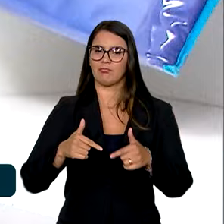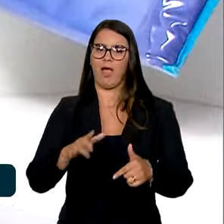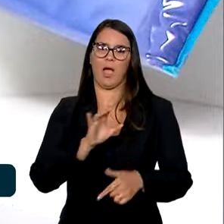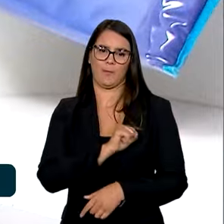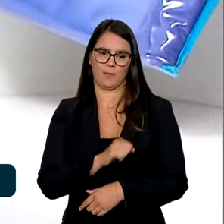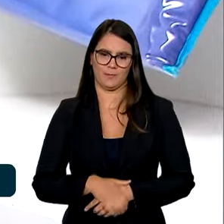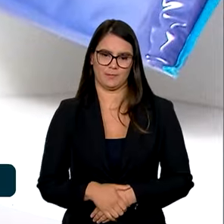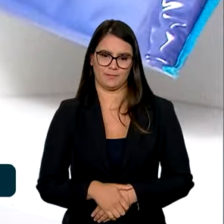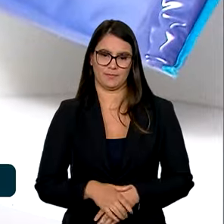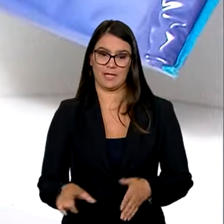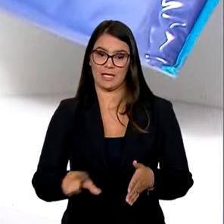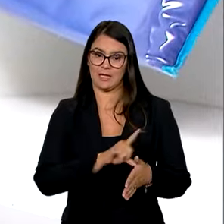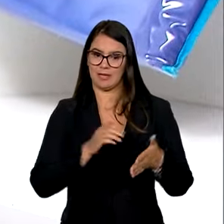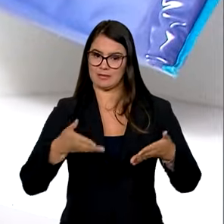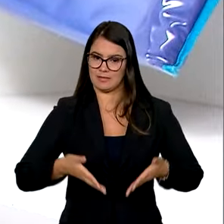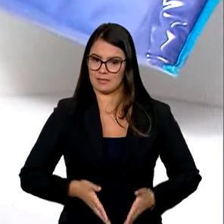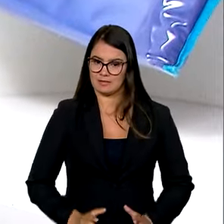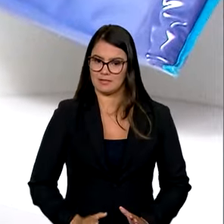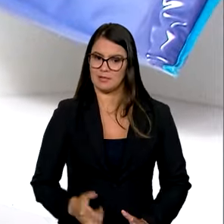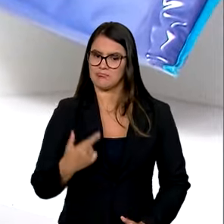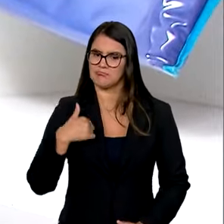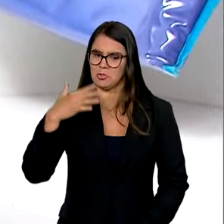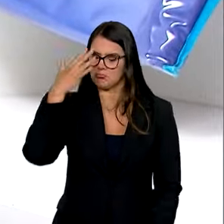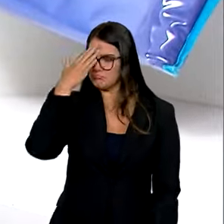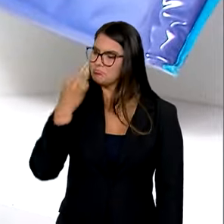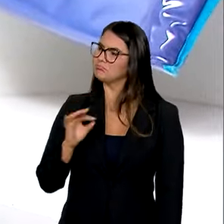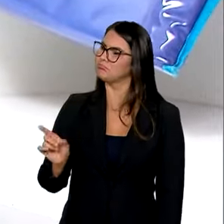amor. Até antes da minha bebê nascer, eu não tinha essa visão, sabe?